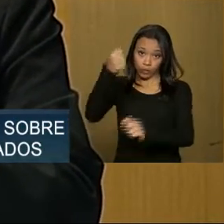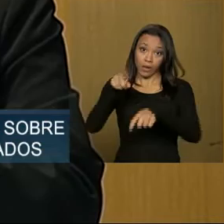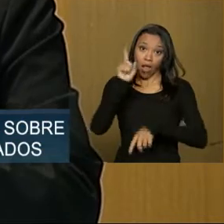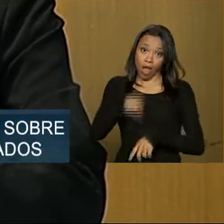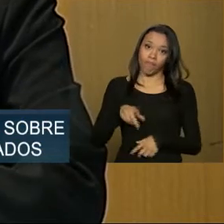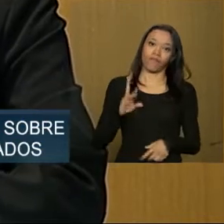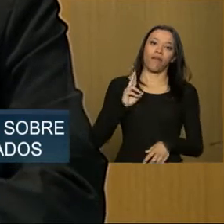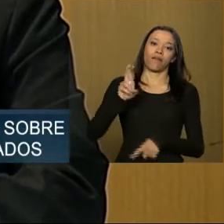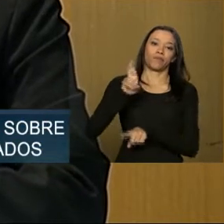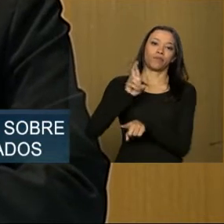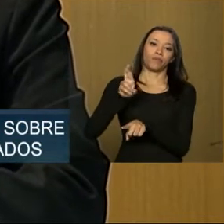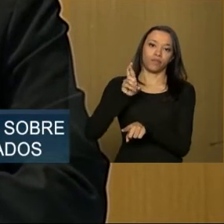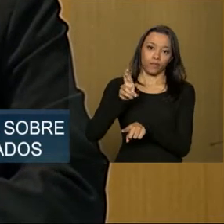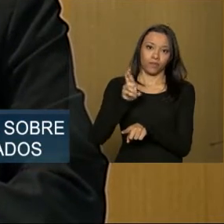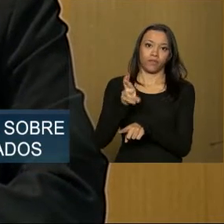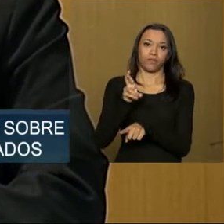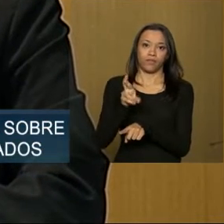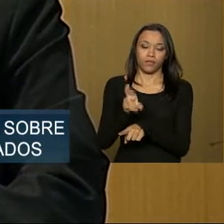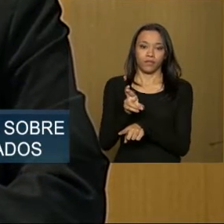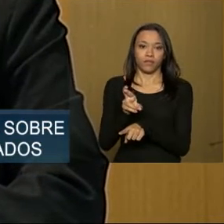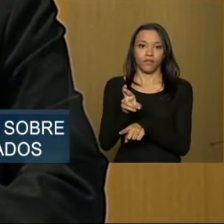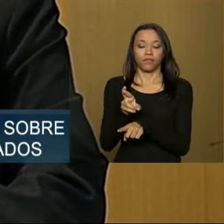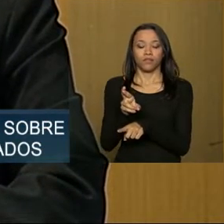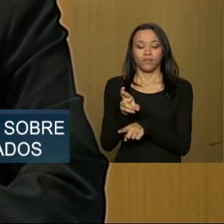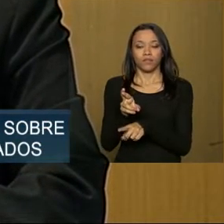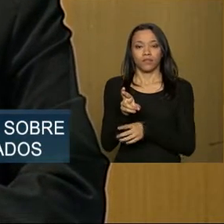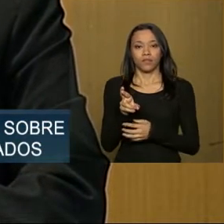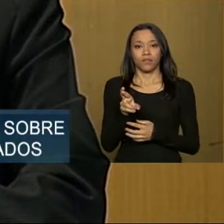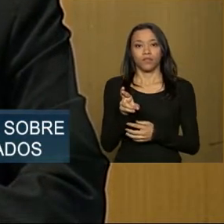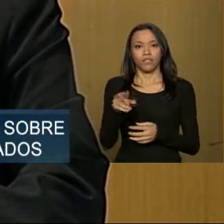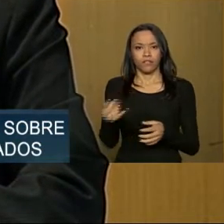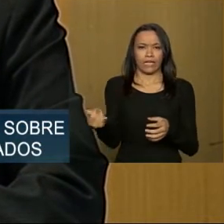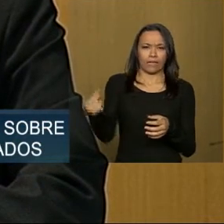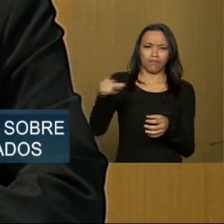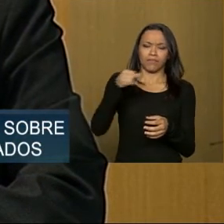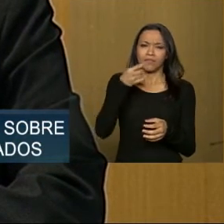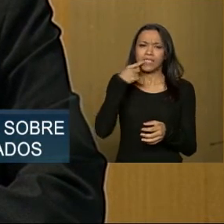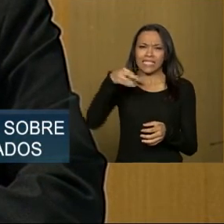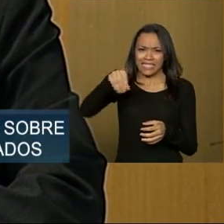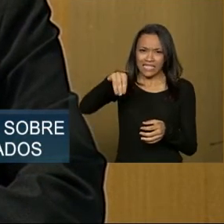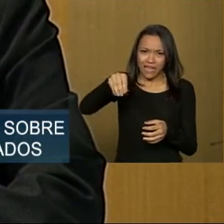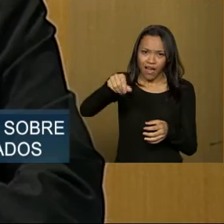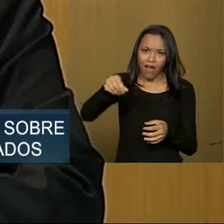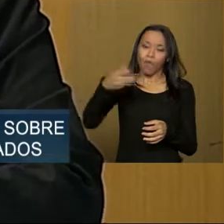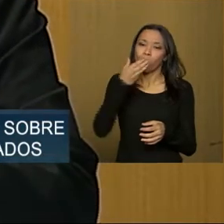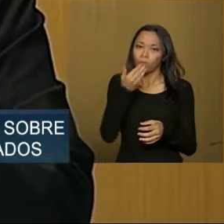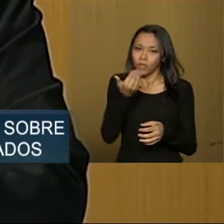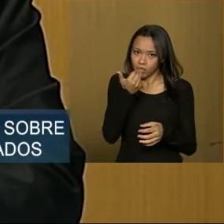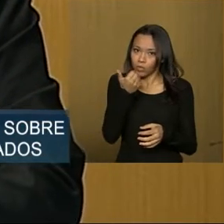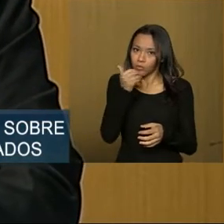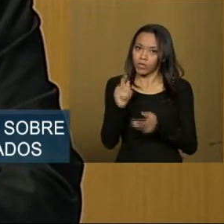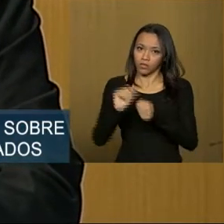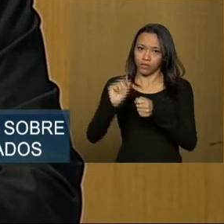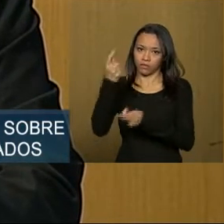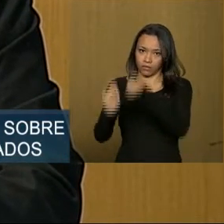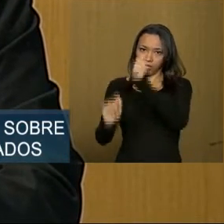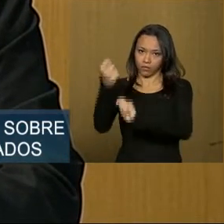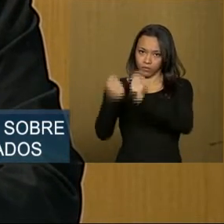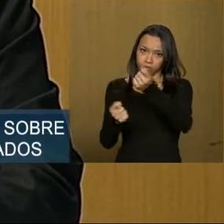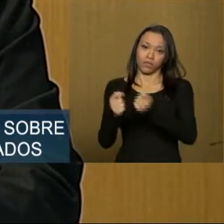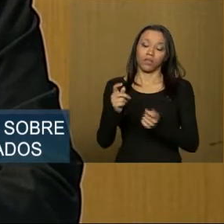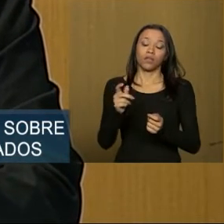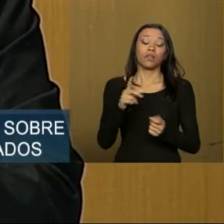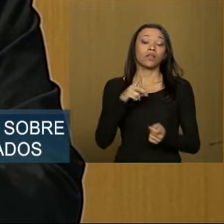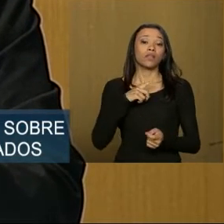responsáveis, né? O sal, em torno dessa parcela, ela vem adicionado nesses alimentos industrializados. Nós teremos ainda